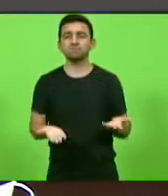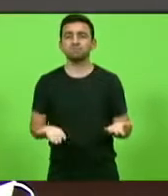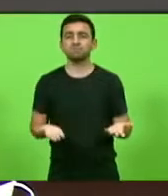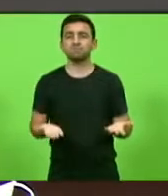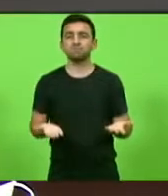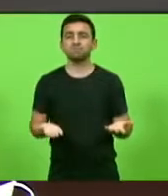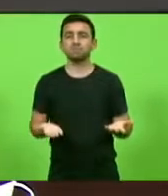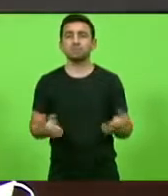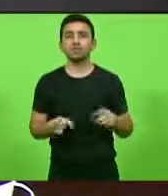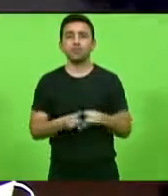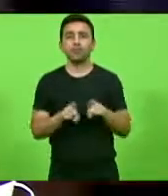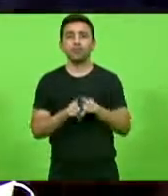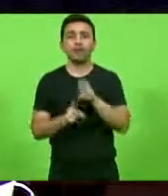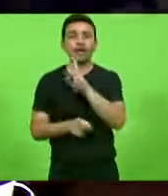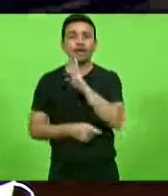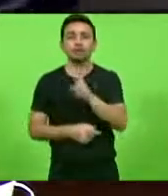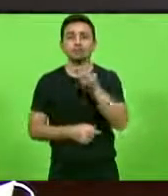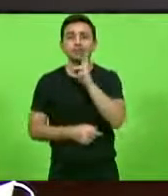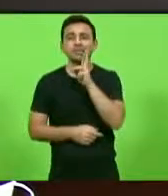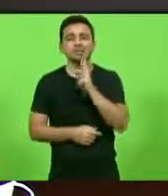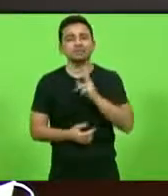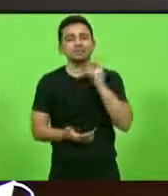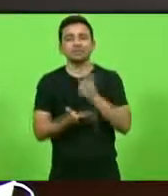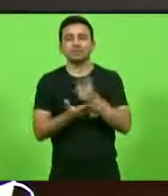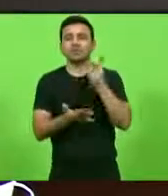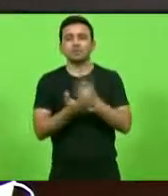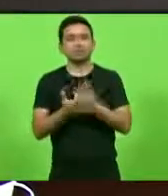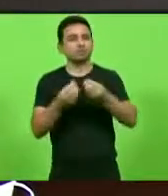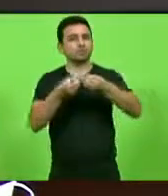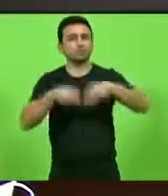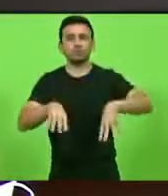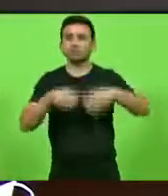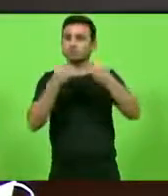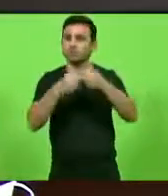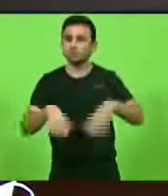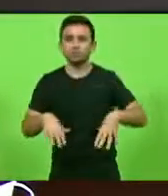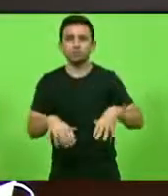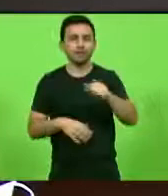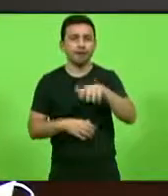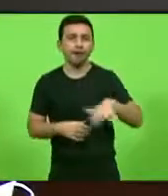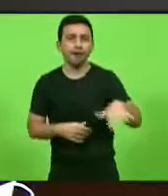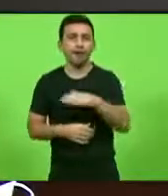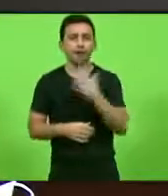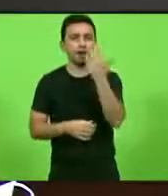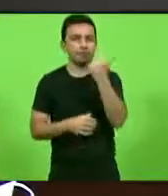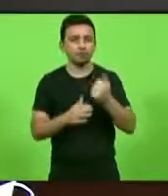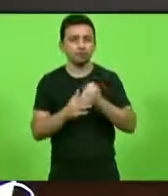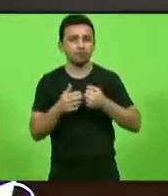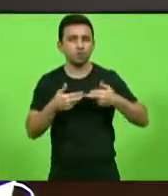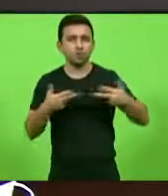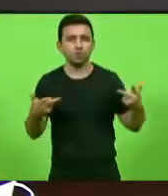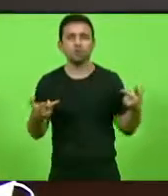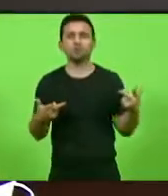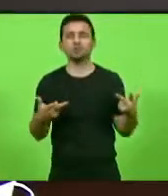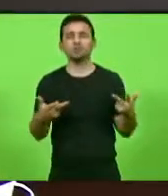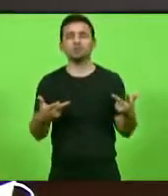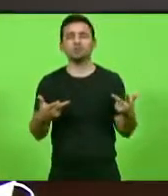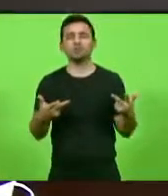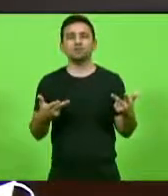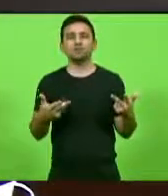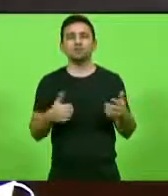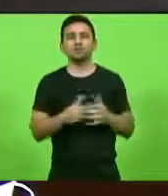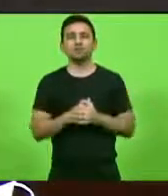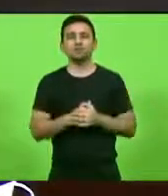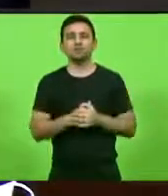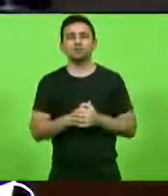e os restaurantes a toda hora sendo prejudicados, o setor da área de gastronomia a toda hora sendo prejudicado,